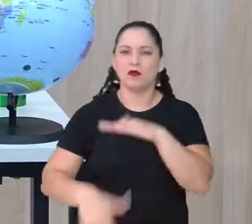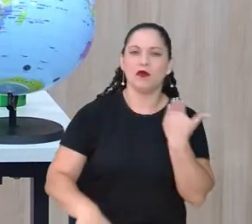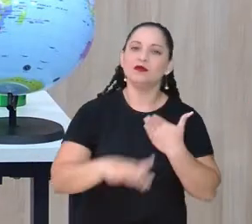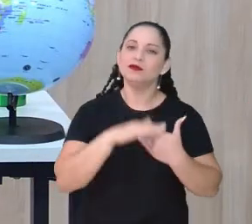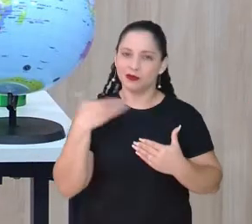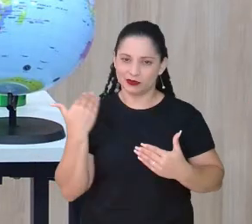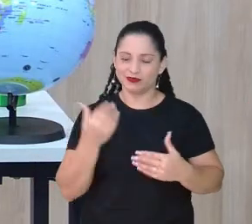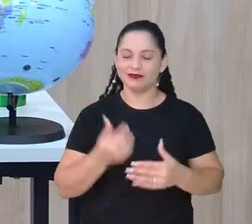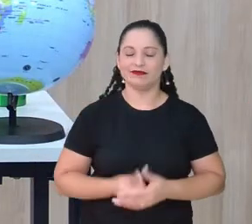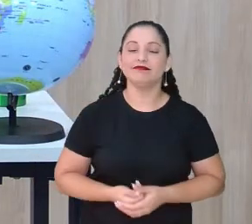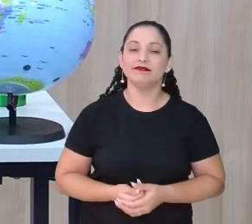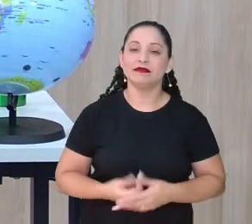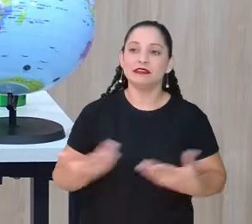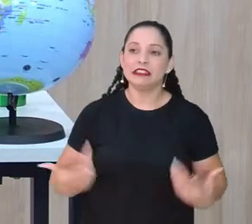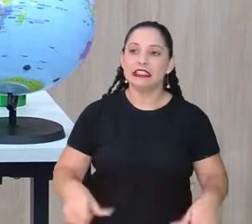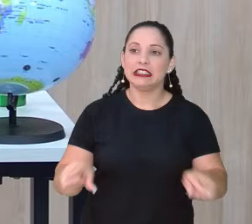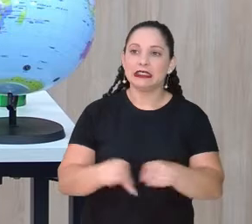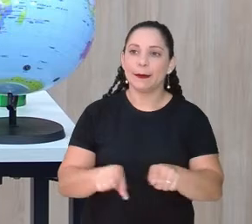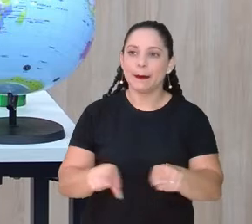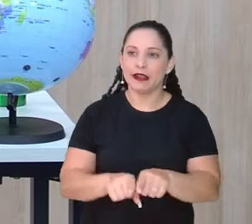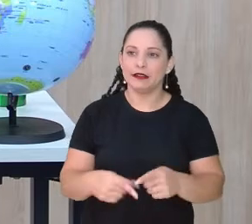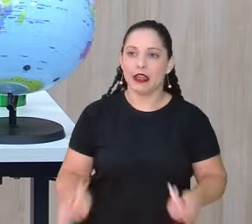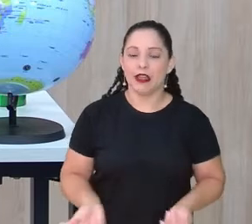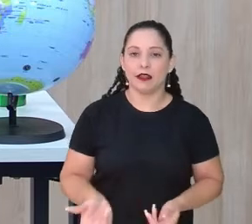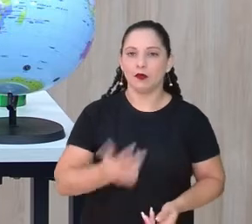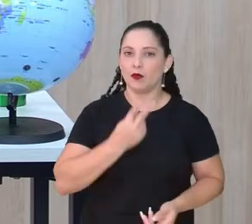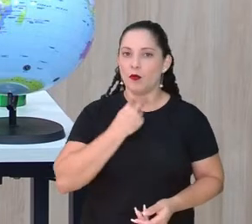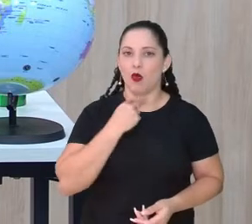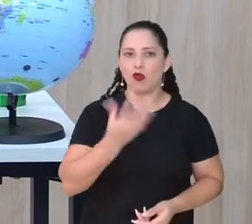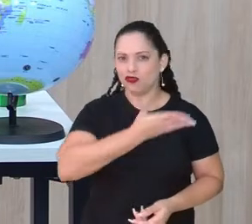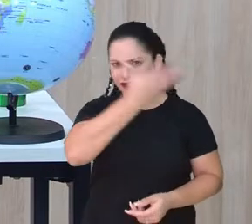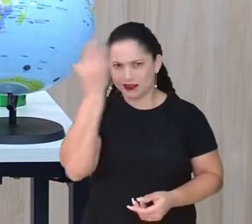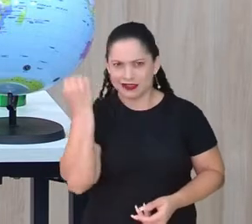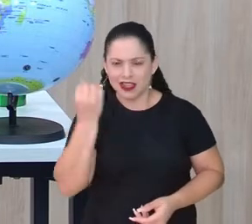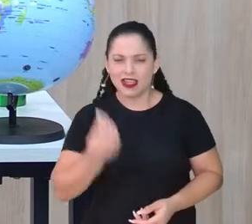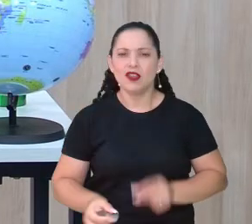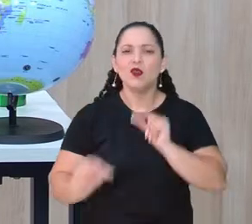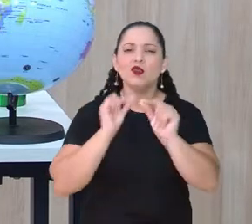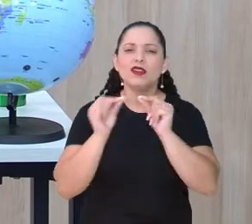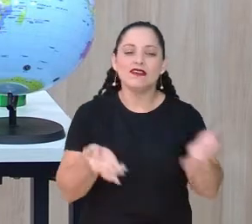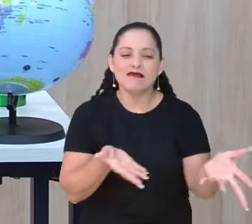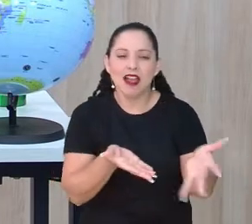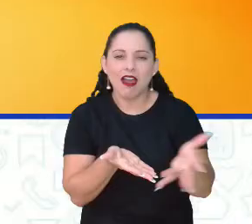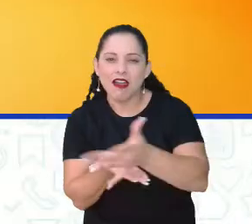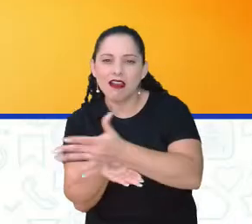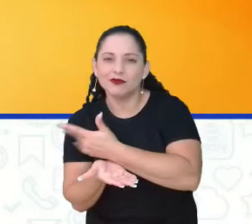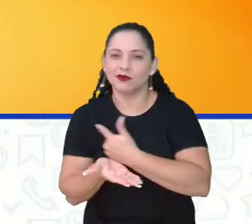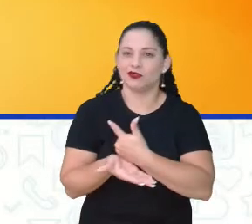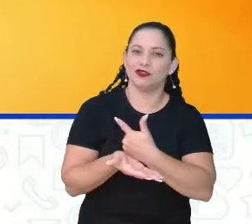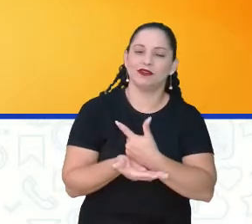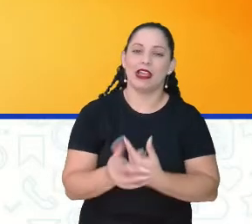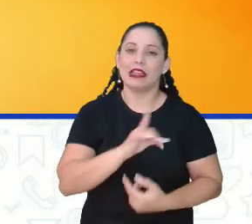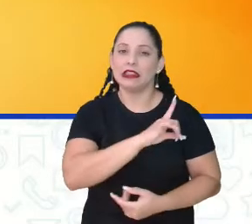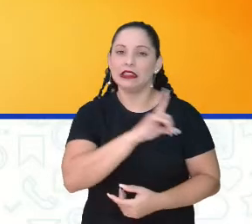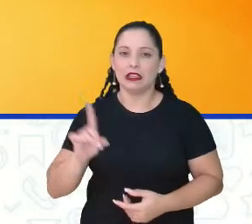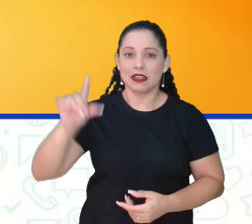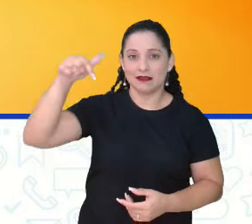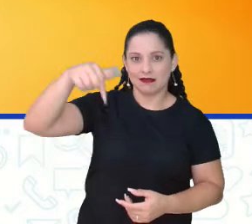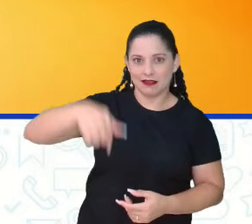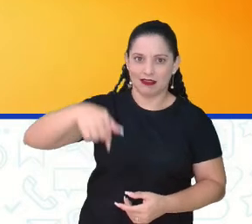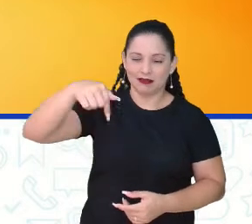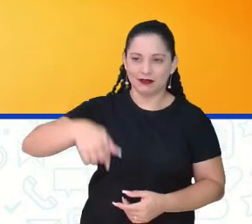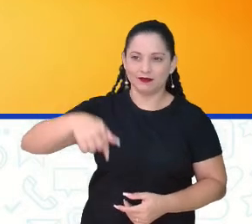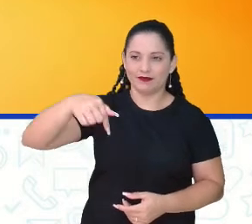morte. E a gente não pode esquecer de alguns dados, E esses dados aqui, olha, no dia 7, foi uma quinta-feira, o